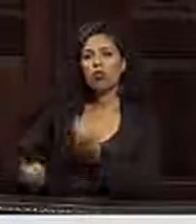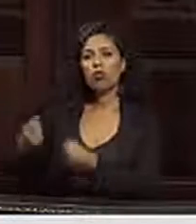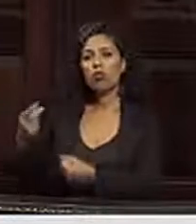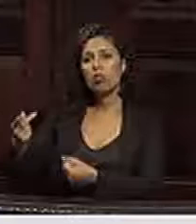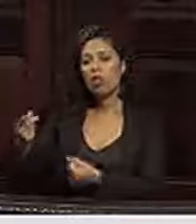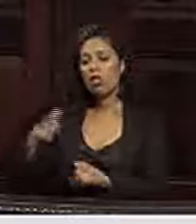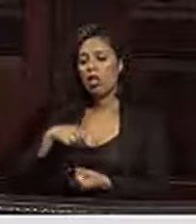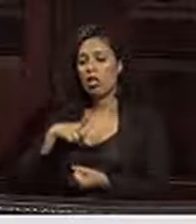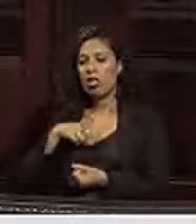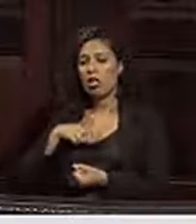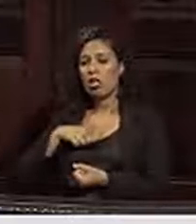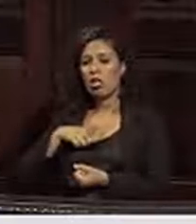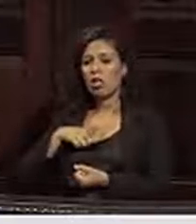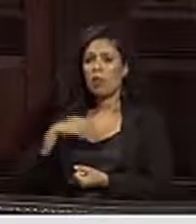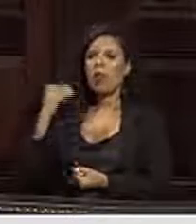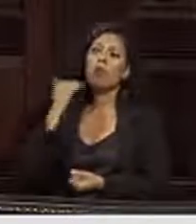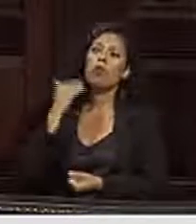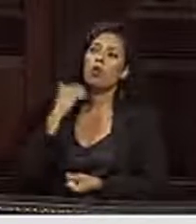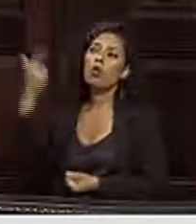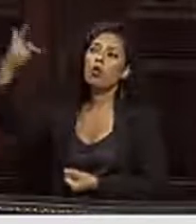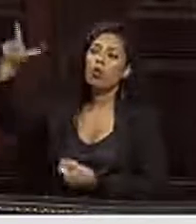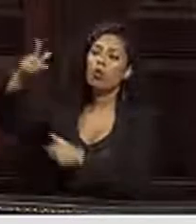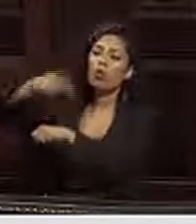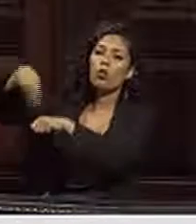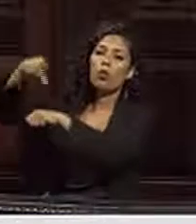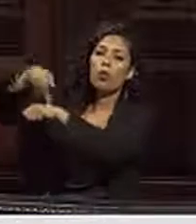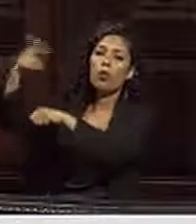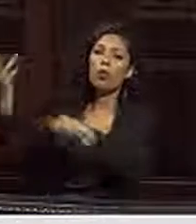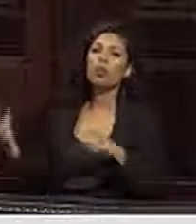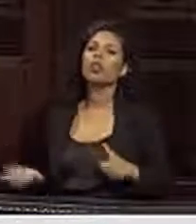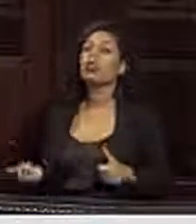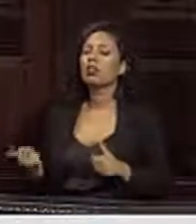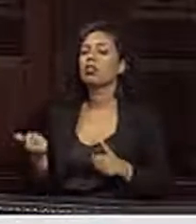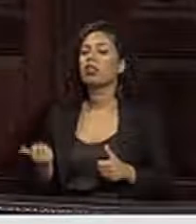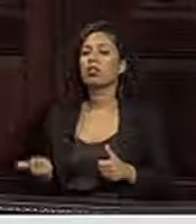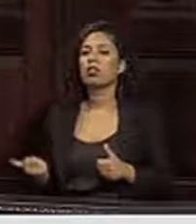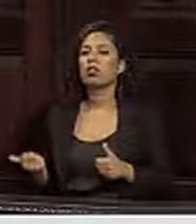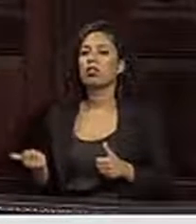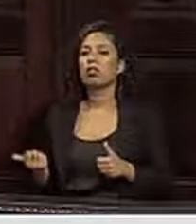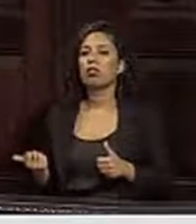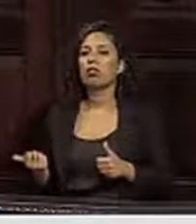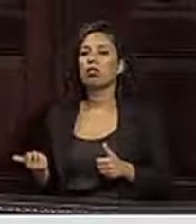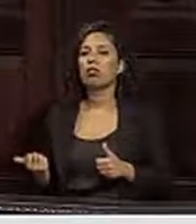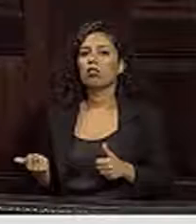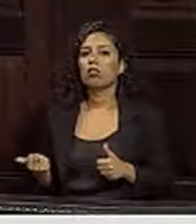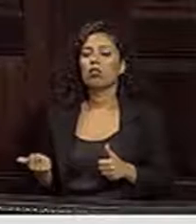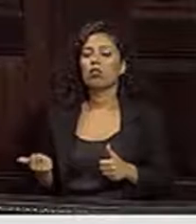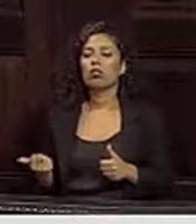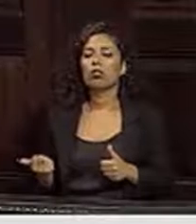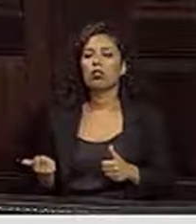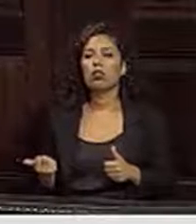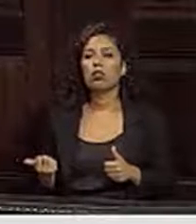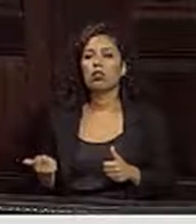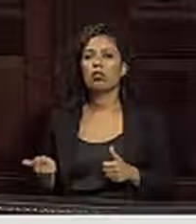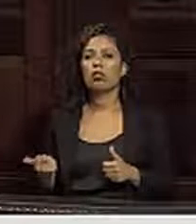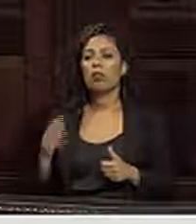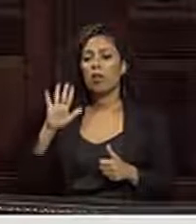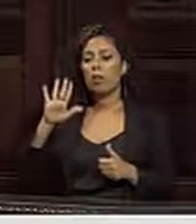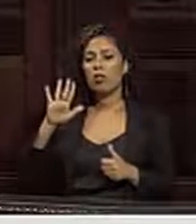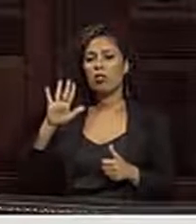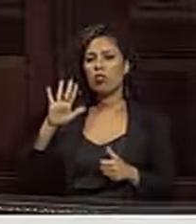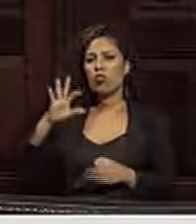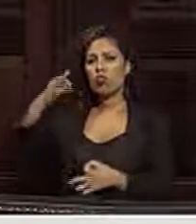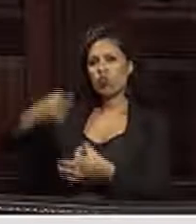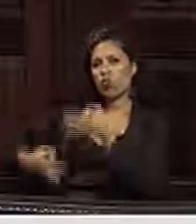conta na Suíça, que têm conta em vários países, aí votam de